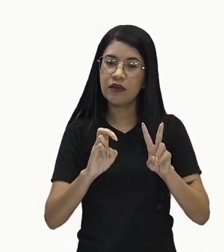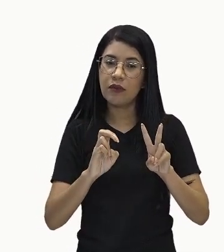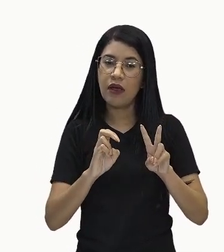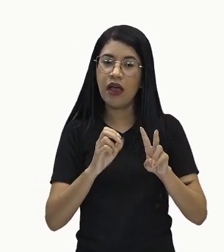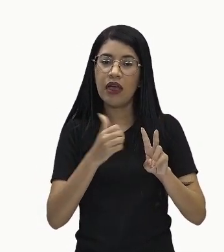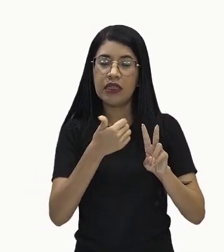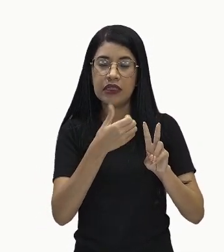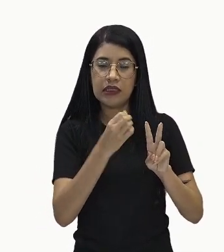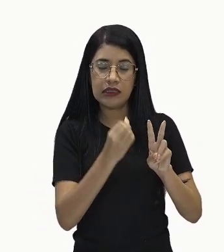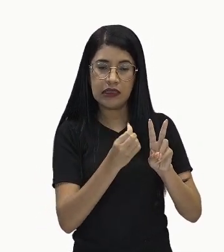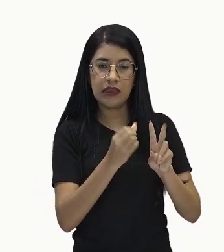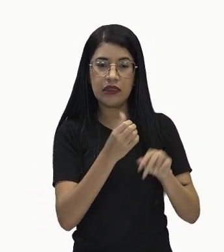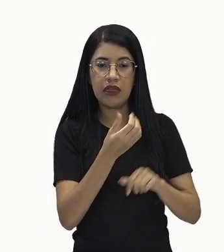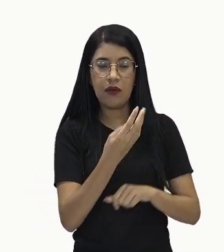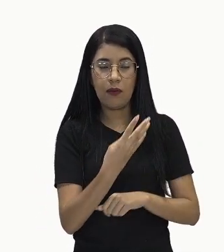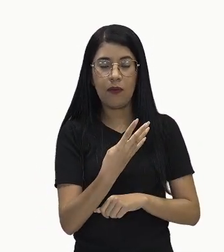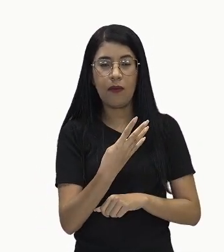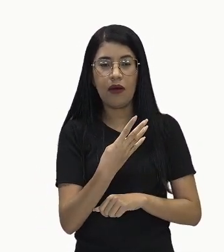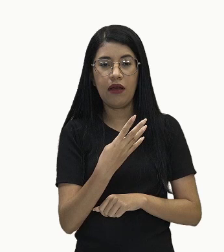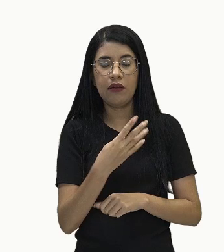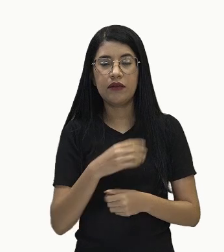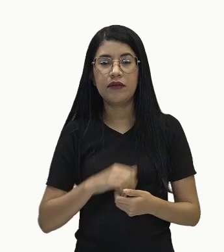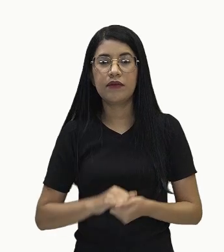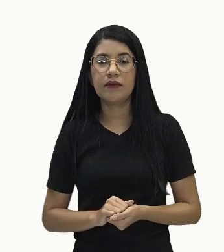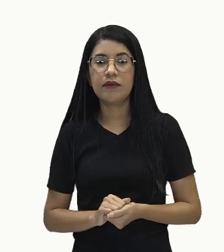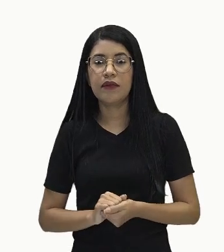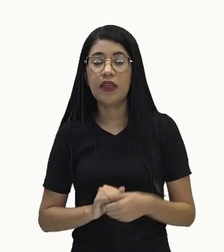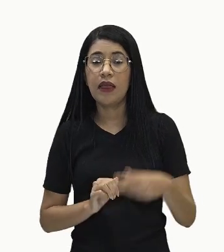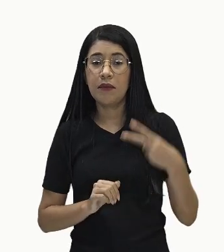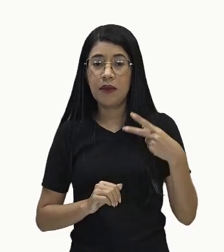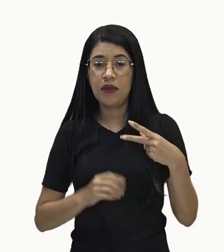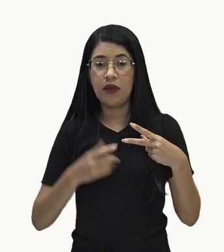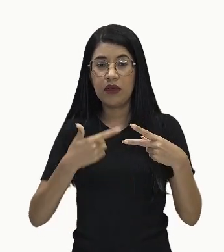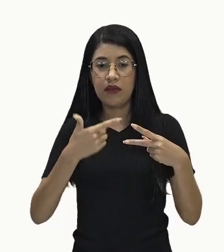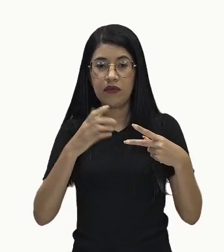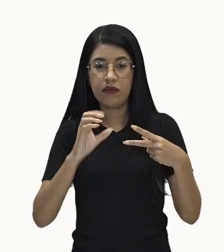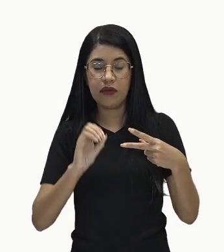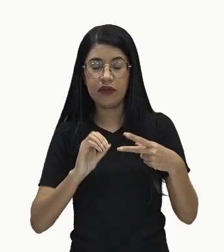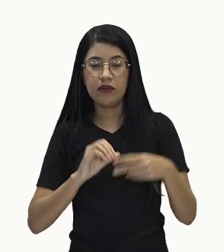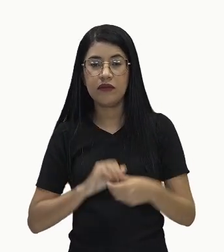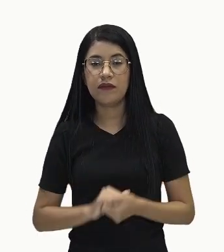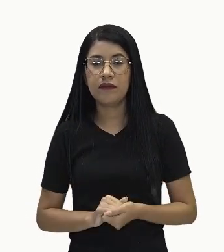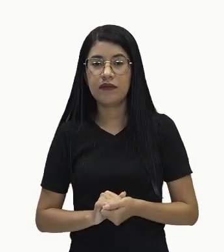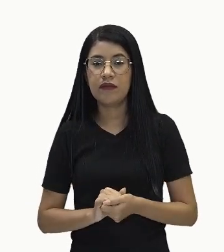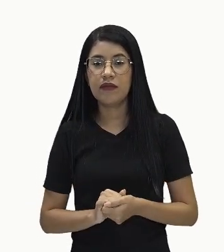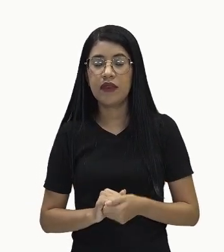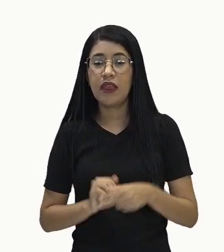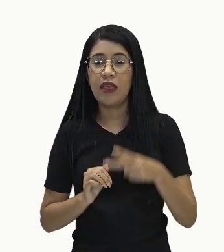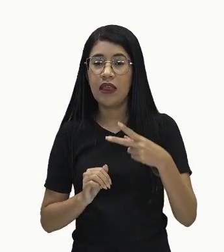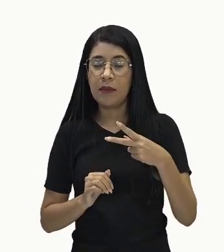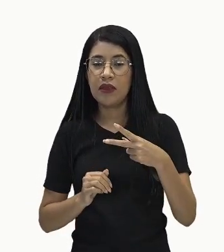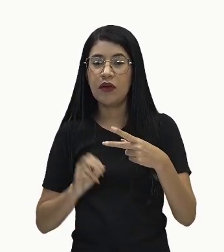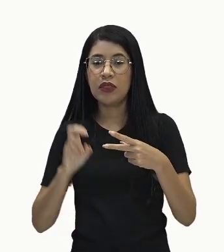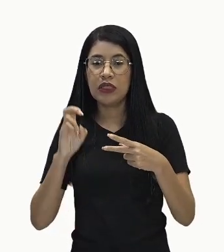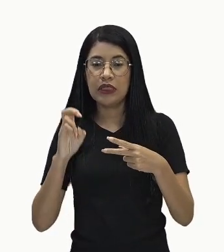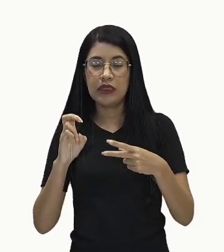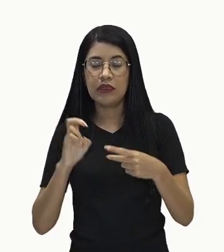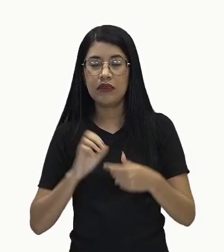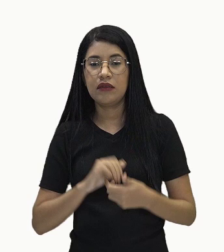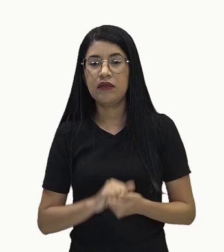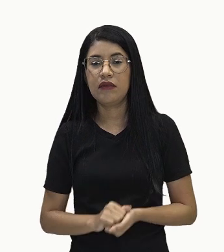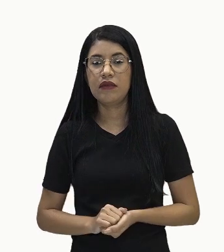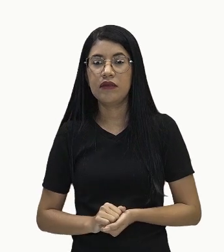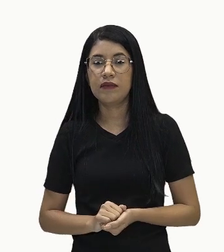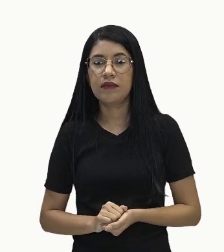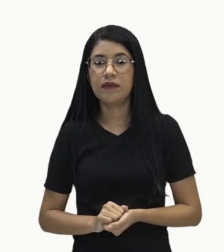tira a raiz quadrada de todo mundo, certo? Aí nós vamos ter raiz quadrada de 16 é 4, que é menor que